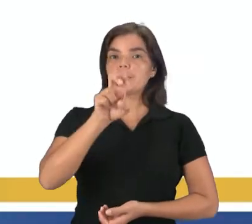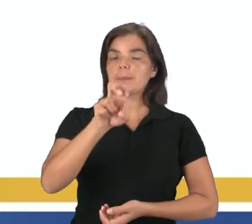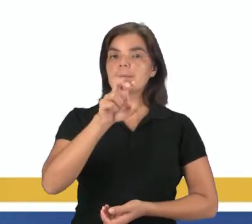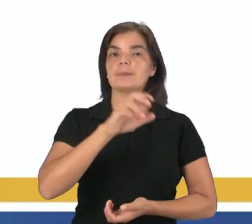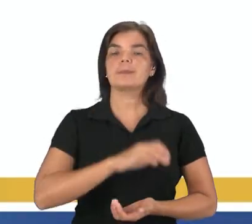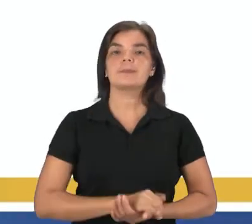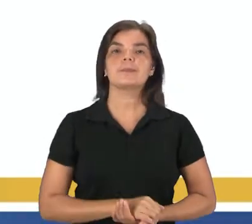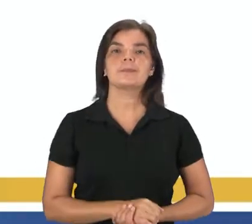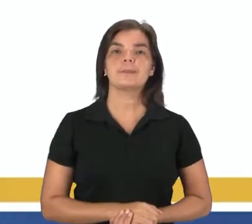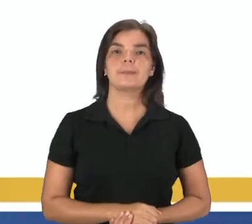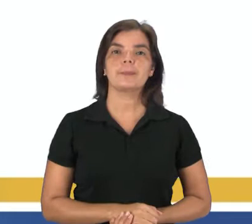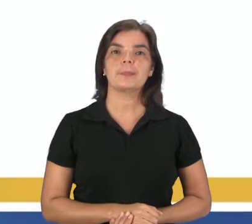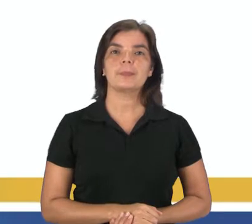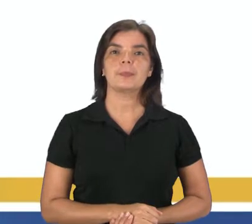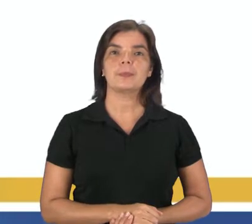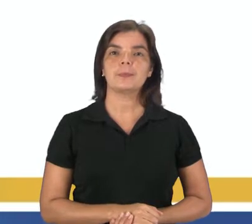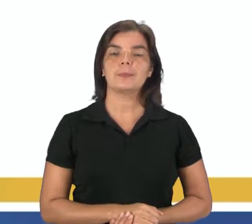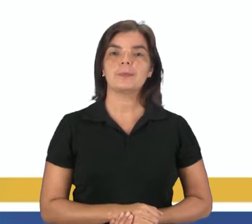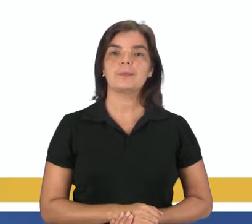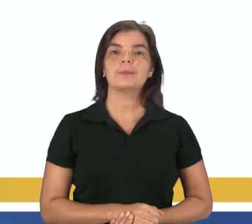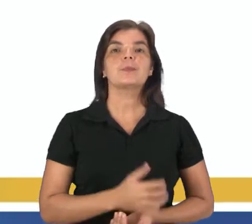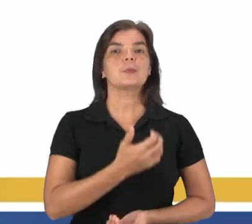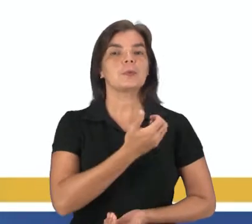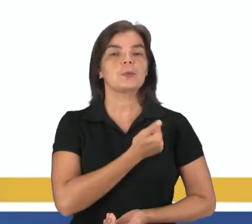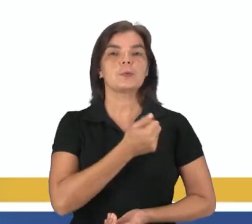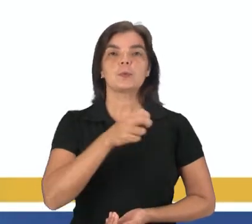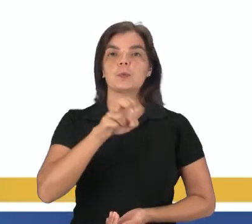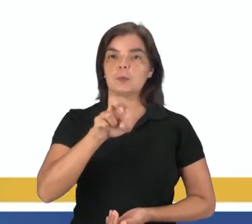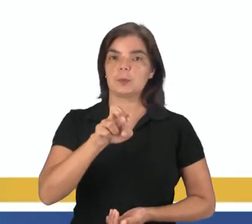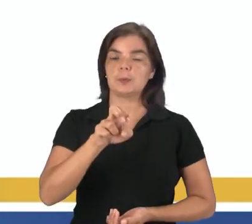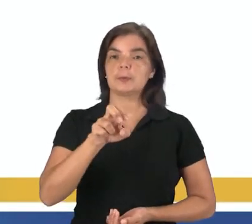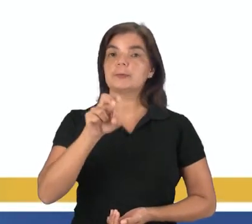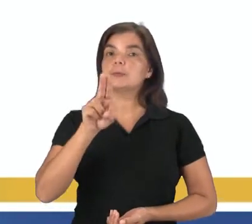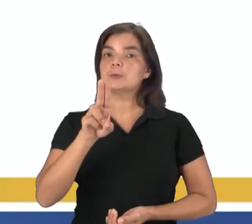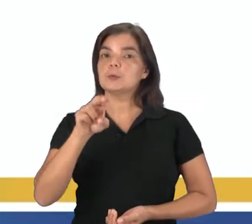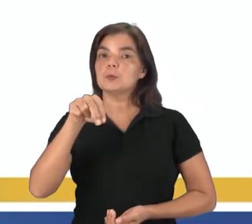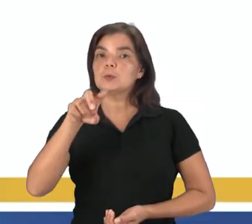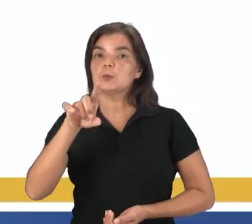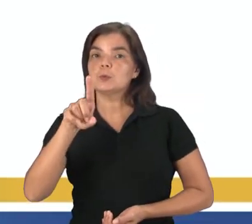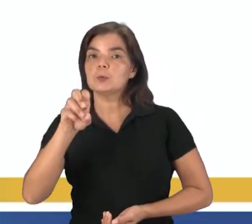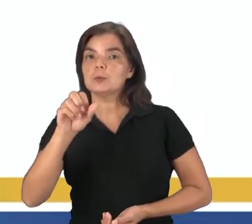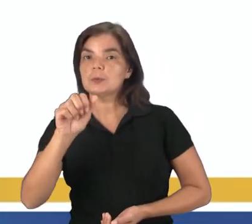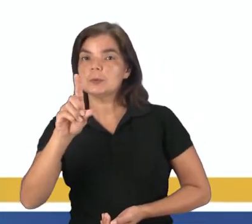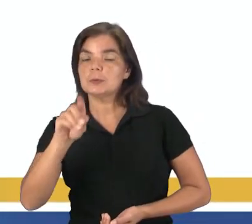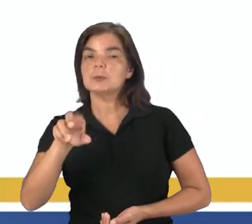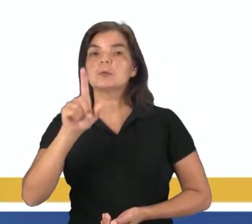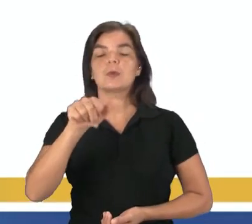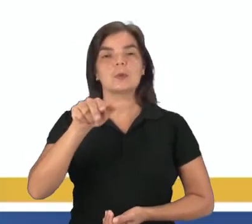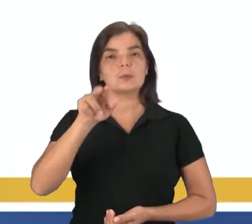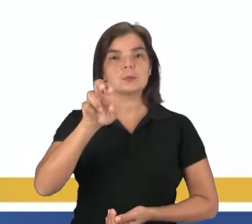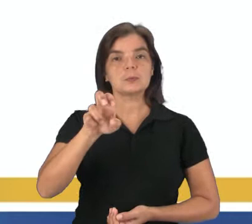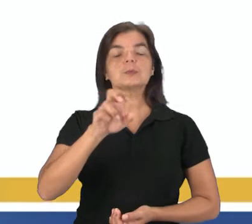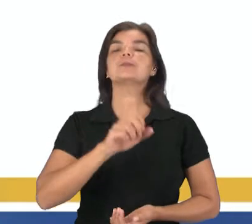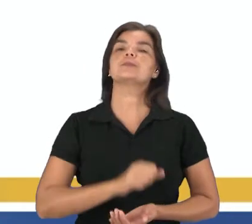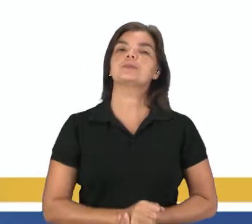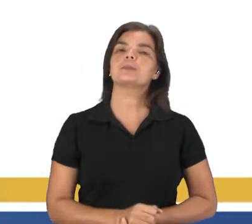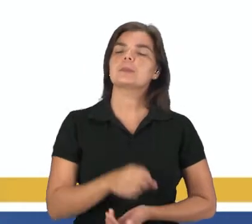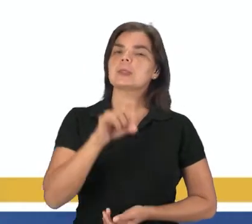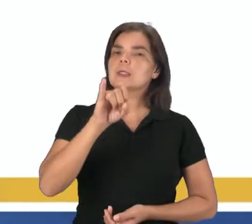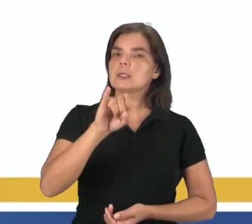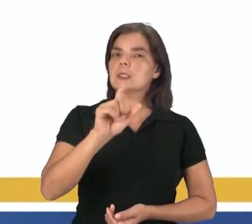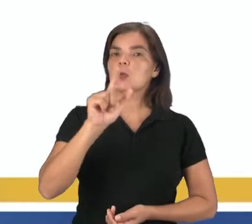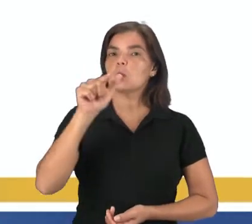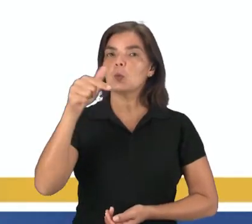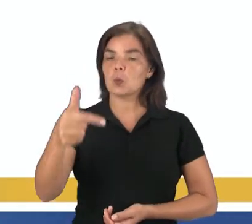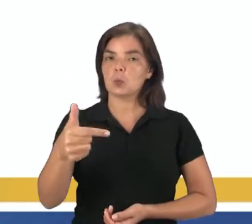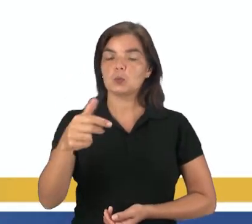5, certinho? O número 5, na unidade, o valor dele é 5. Se eu colocar